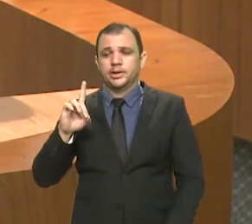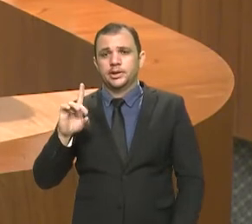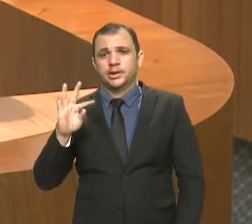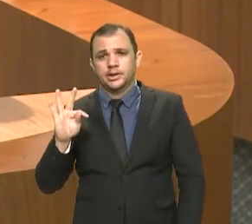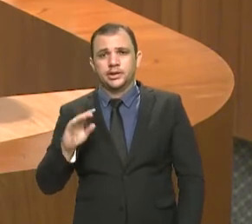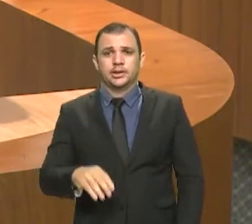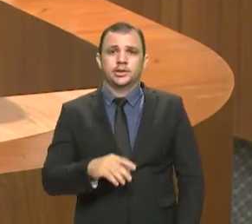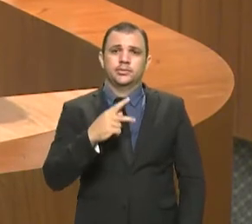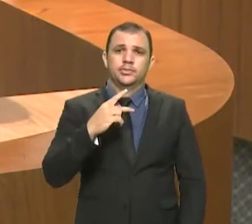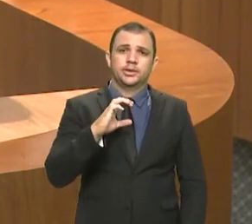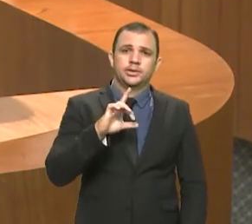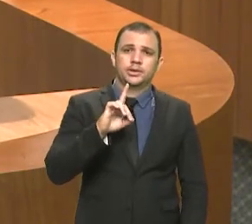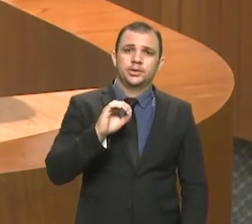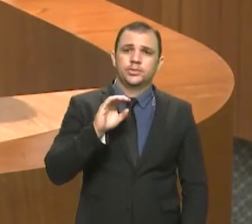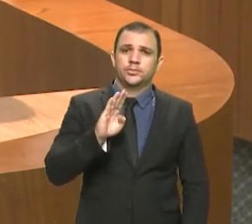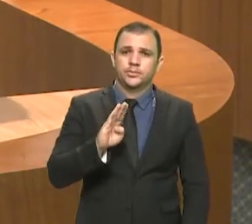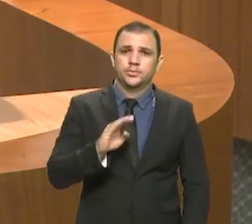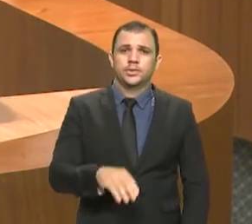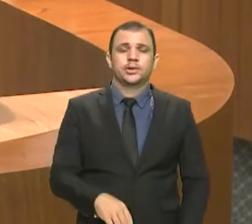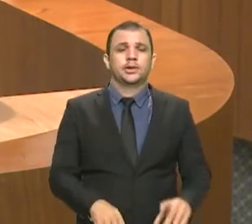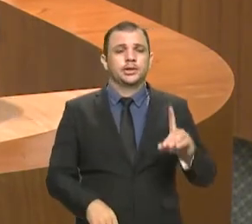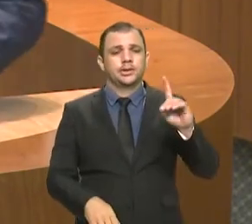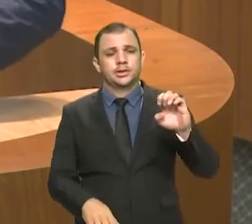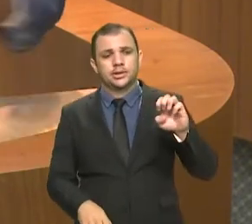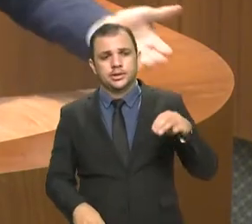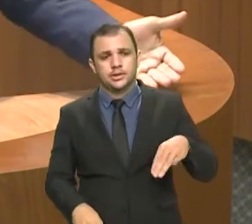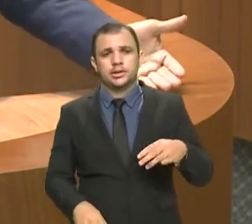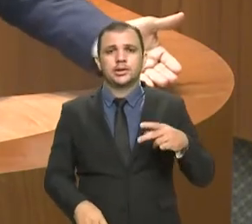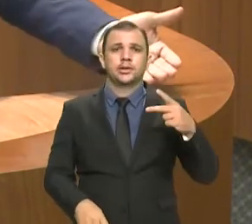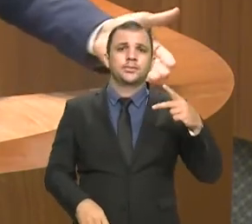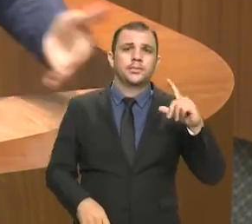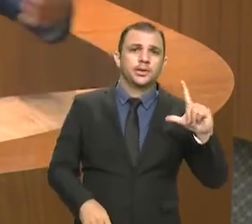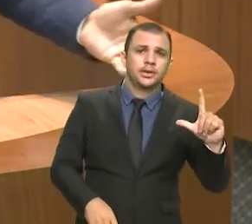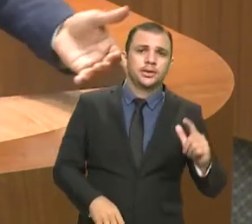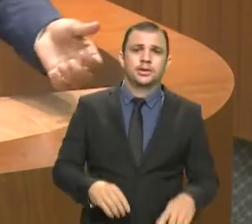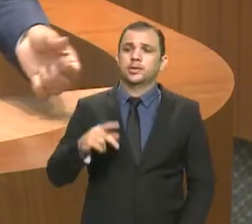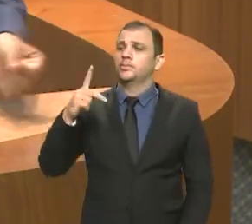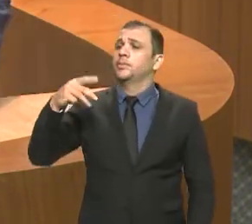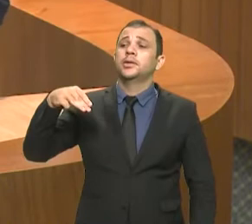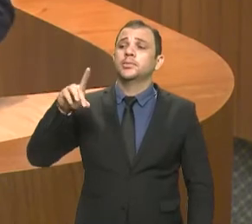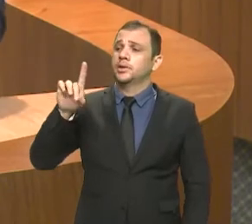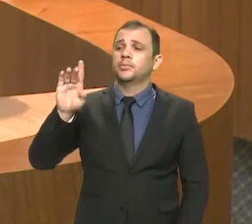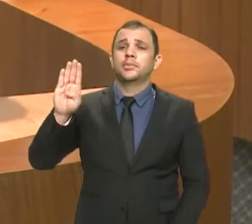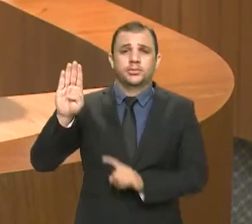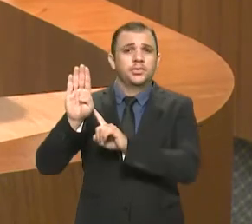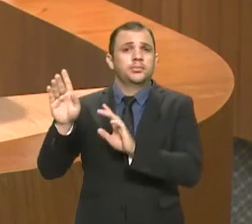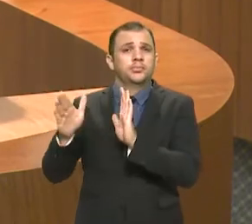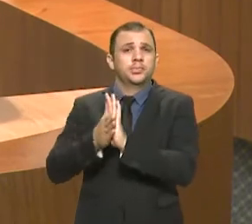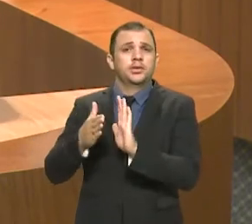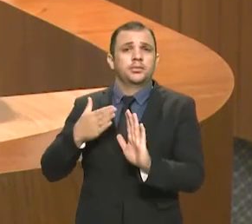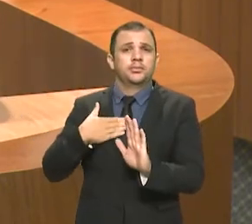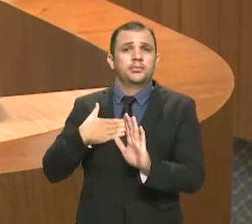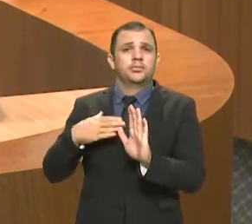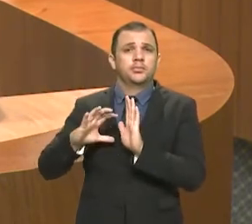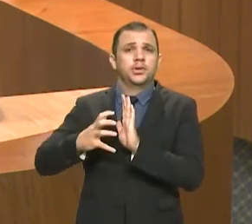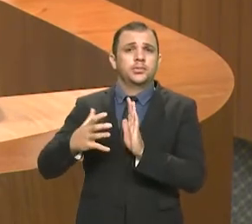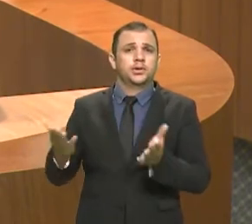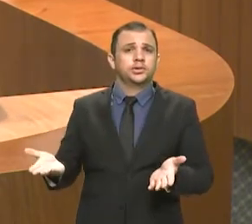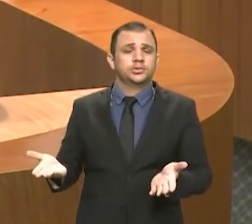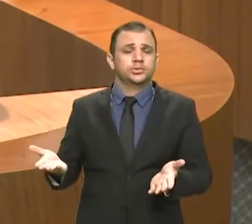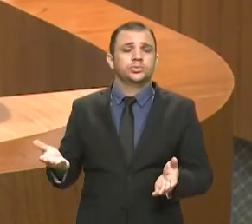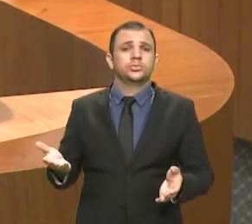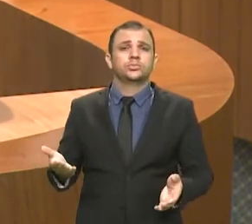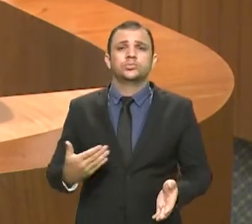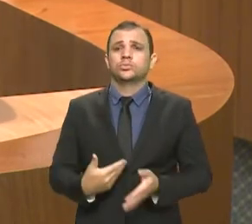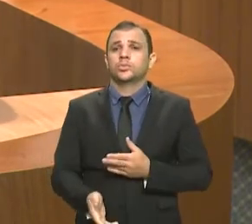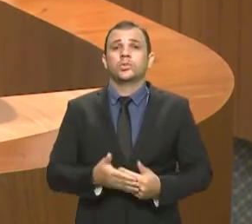DEM, prefeitos do PL, prefeitos do próprio PMDB, que eu sou parte, faço parte, prefeitos do Podemos. Então, não